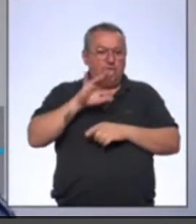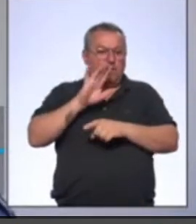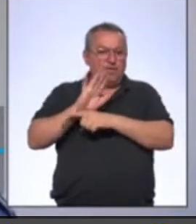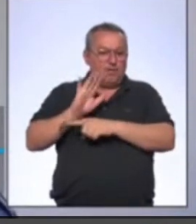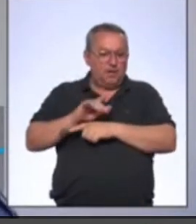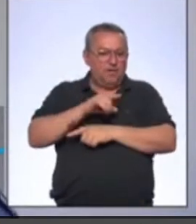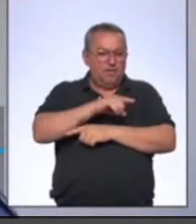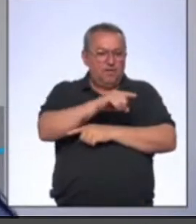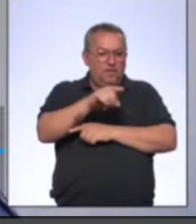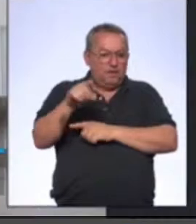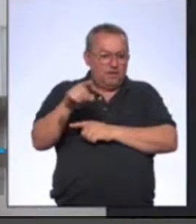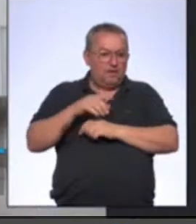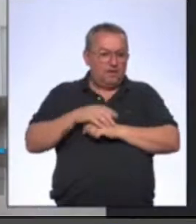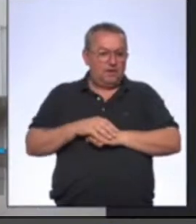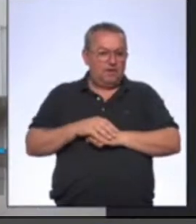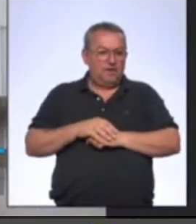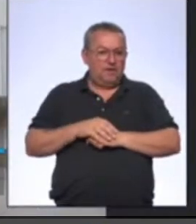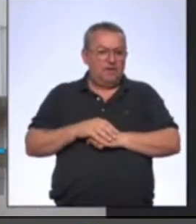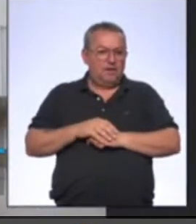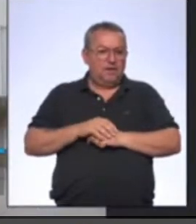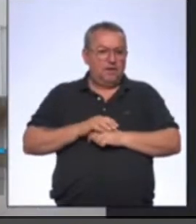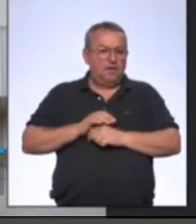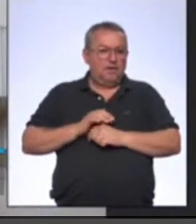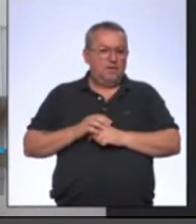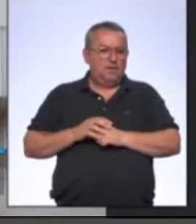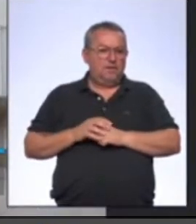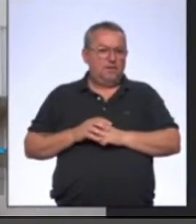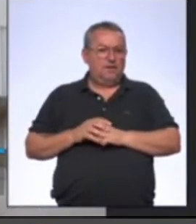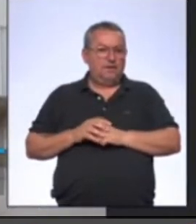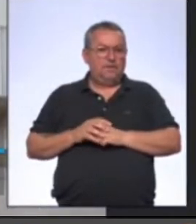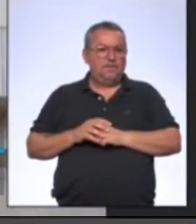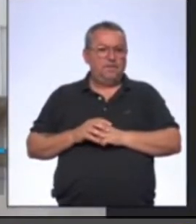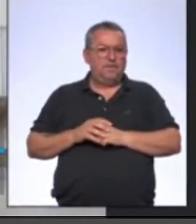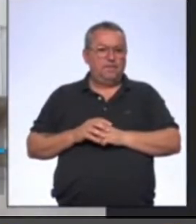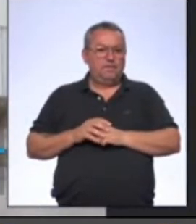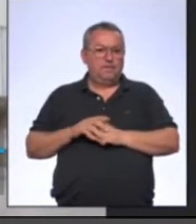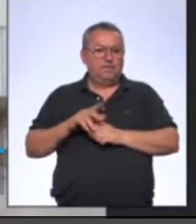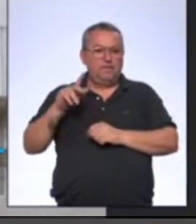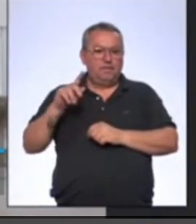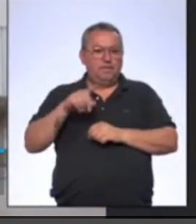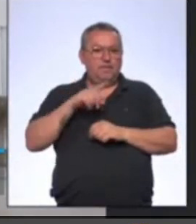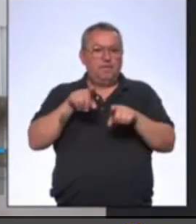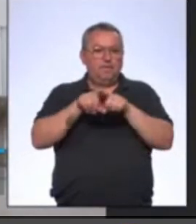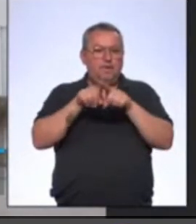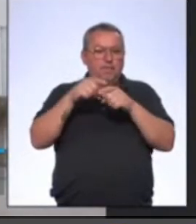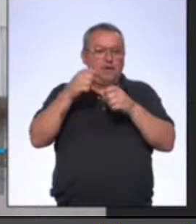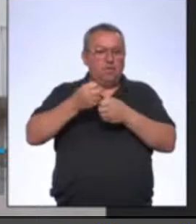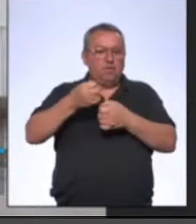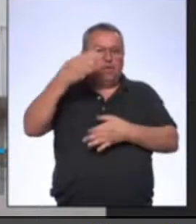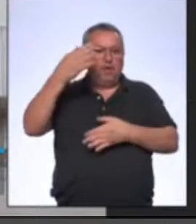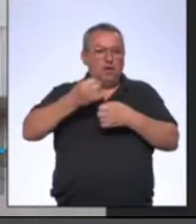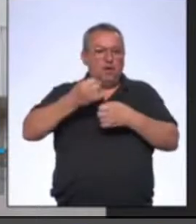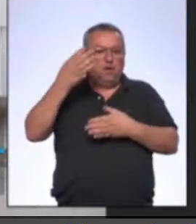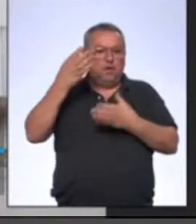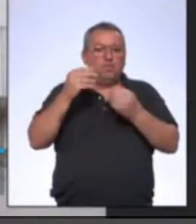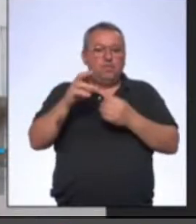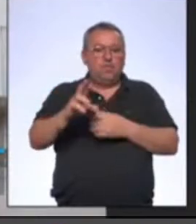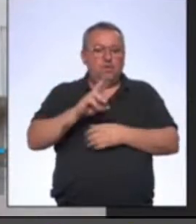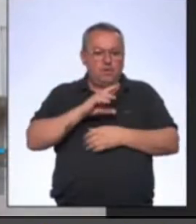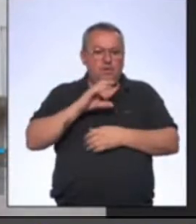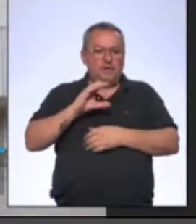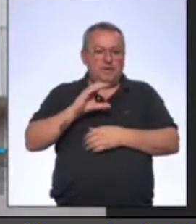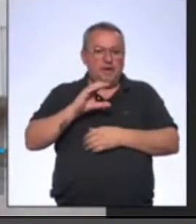você acertar essa. Professor, eu estou reparando aqui no chat que ainda muitos até responderam a